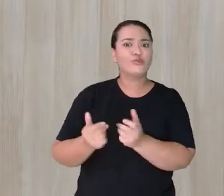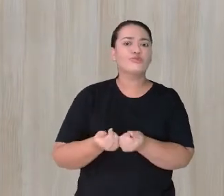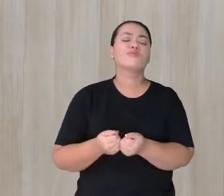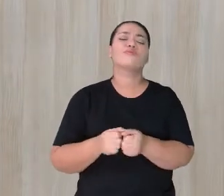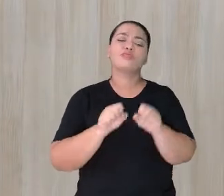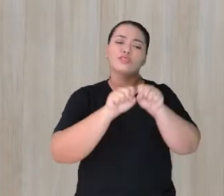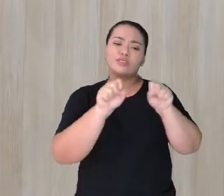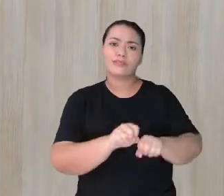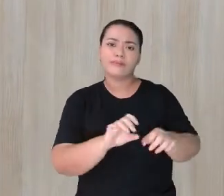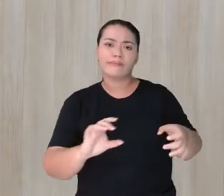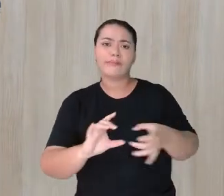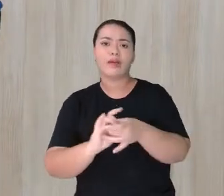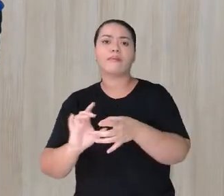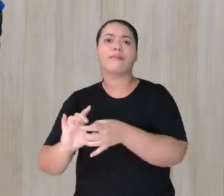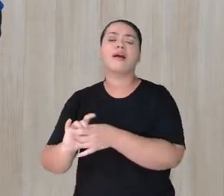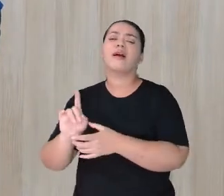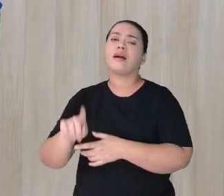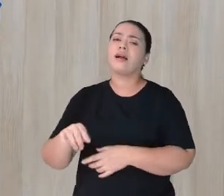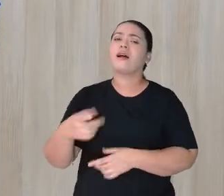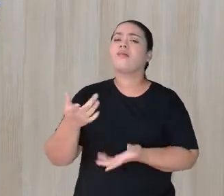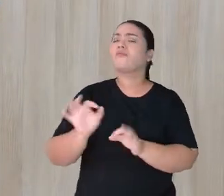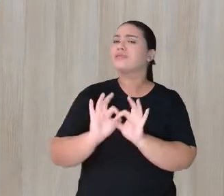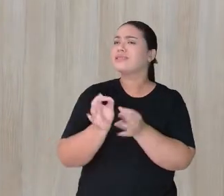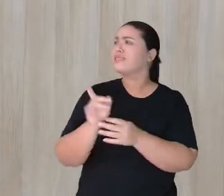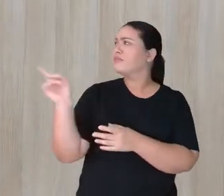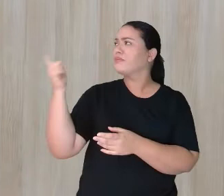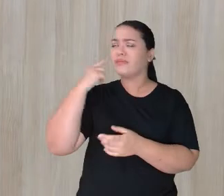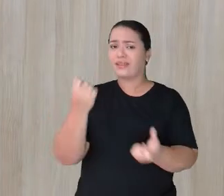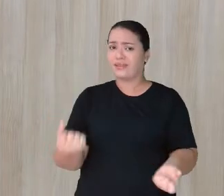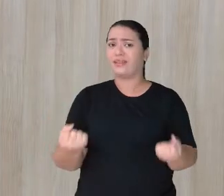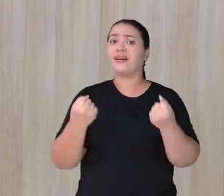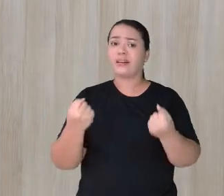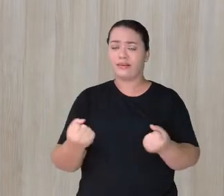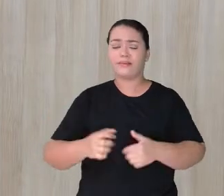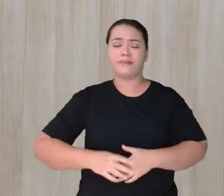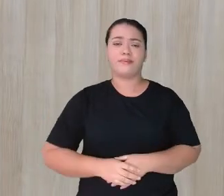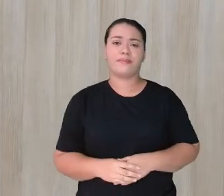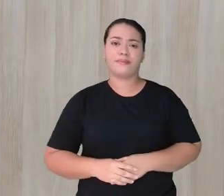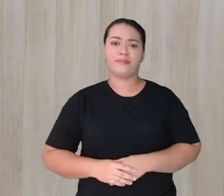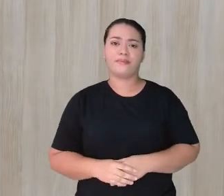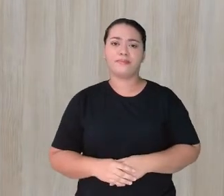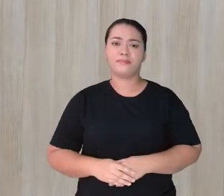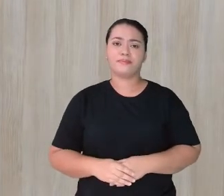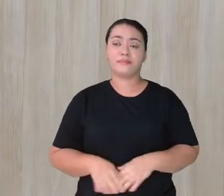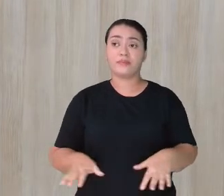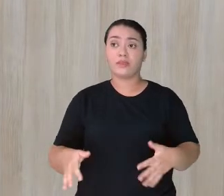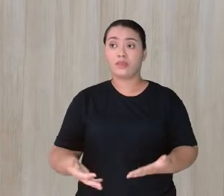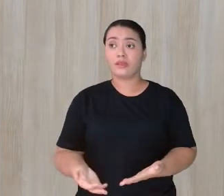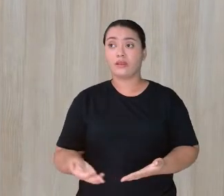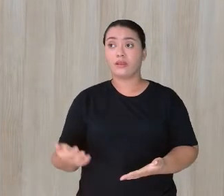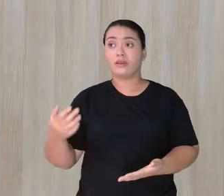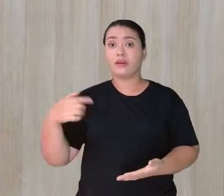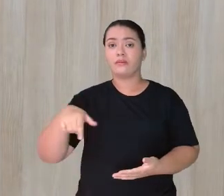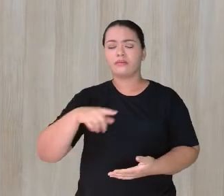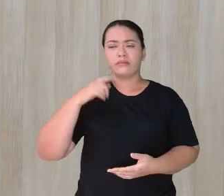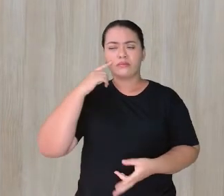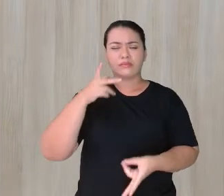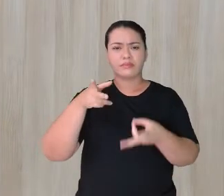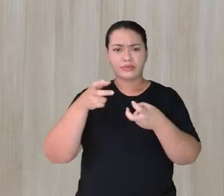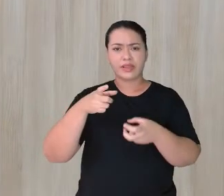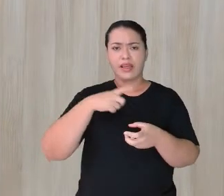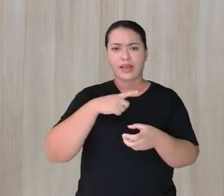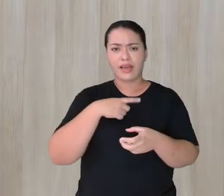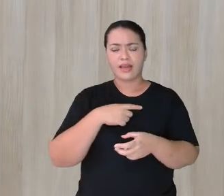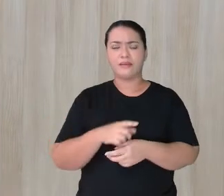sistema integrado num simples exercício que ele está fazendo aí. Então, quando nós vemos essa